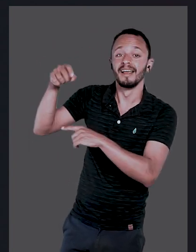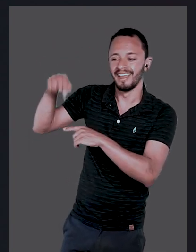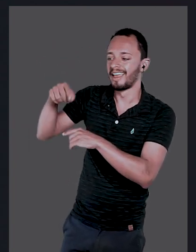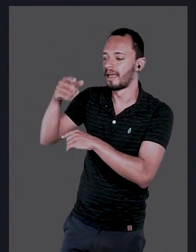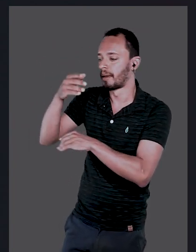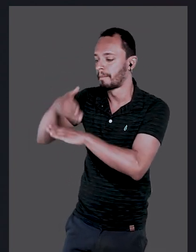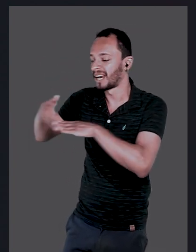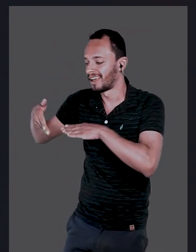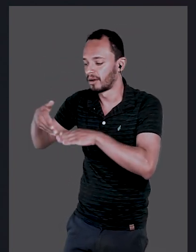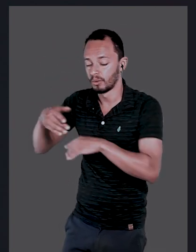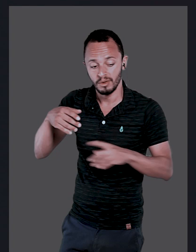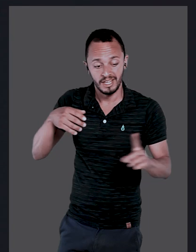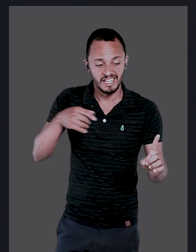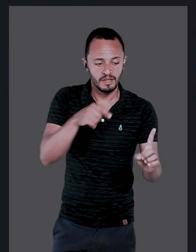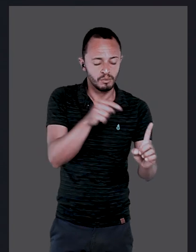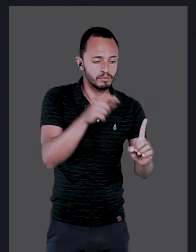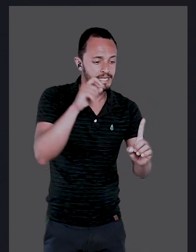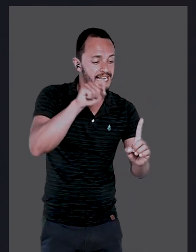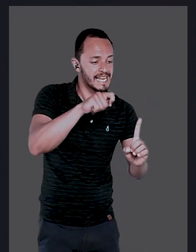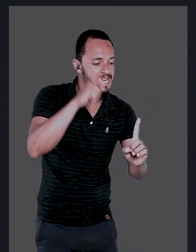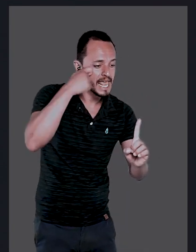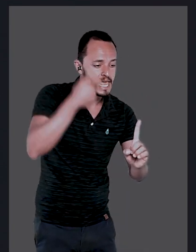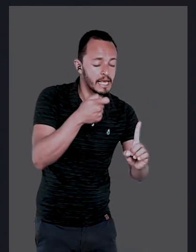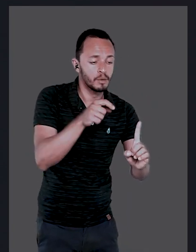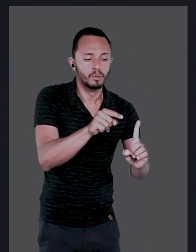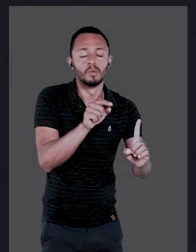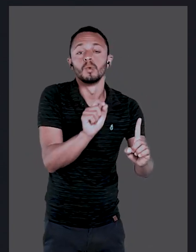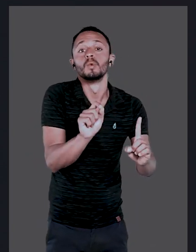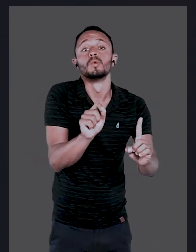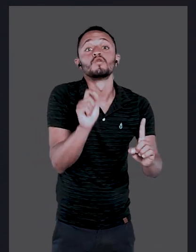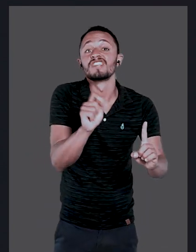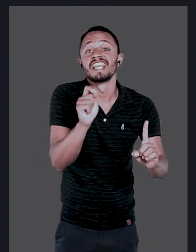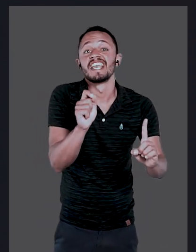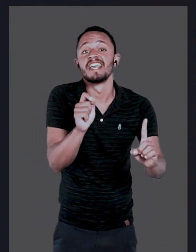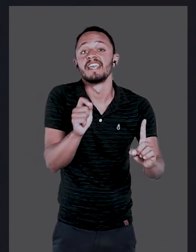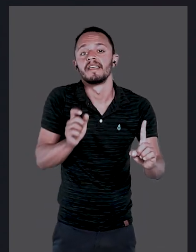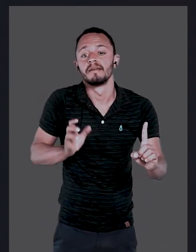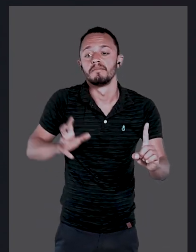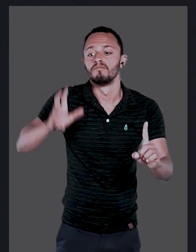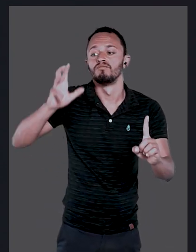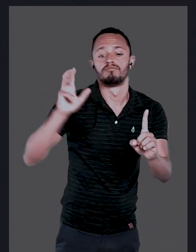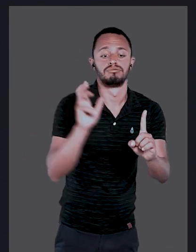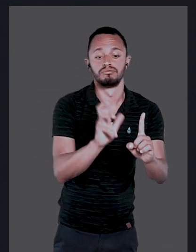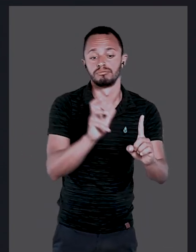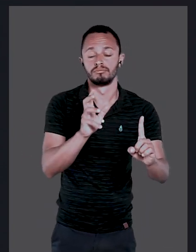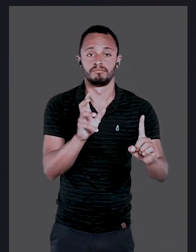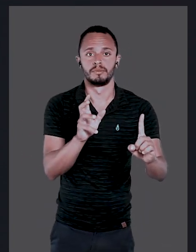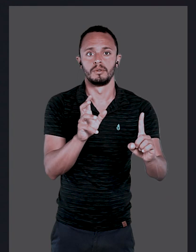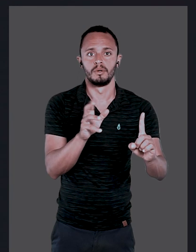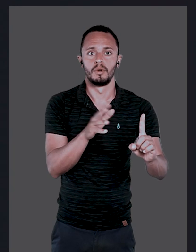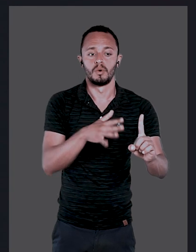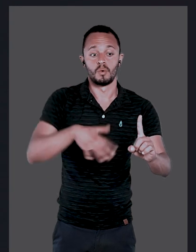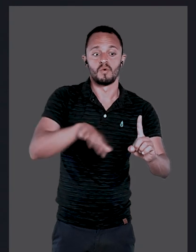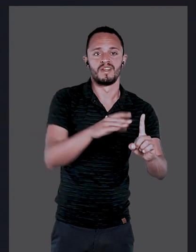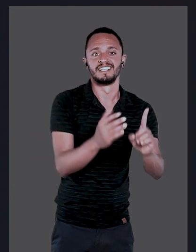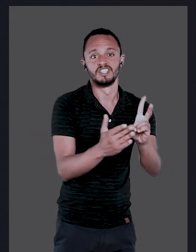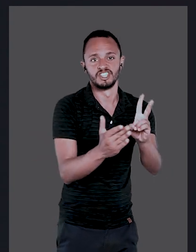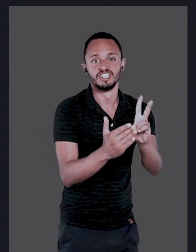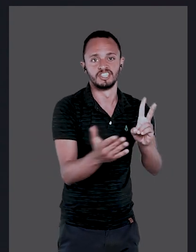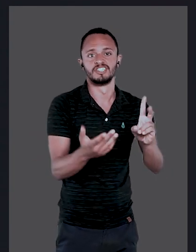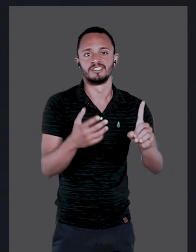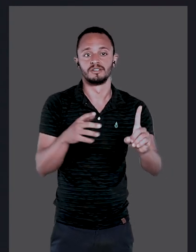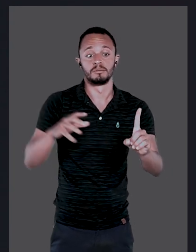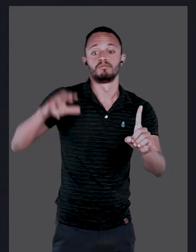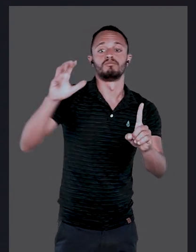isso, no meu livro, O Meio da Noite, por uma questão de tragédia